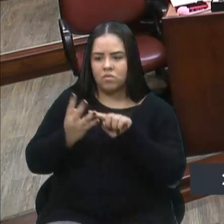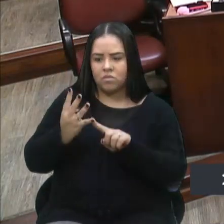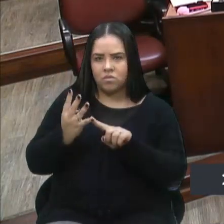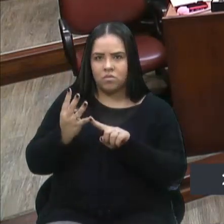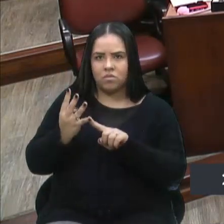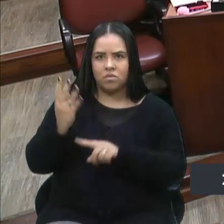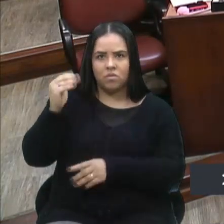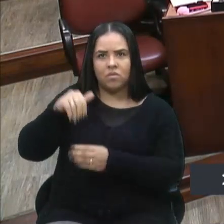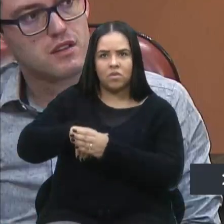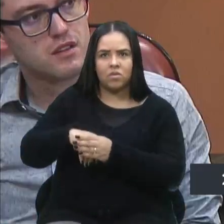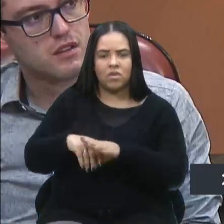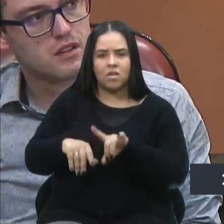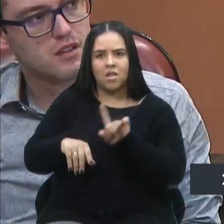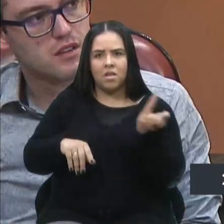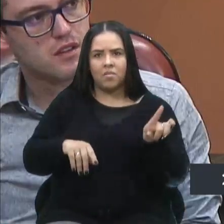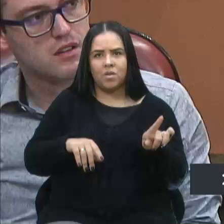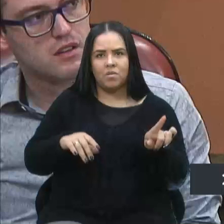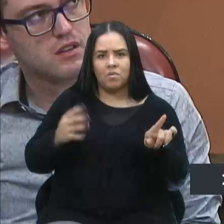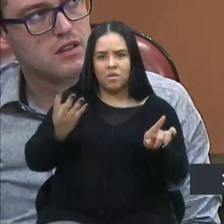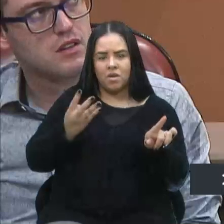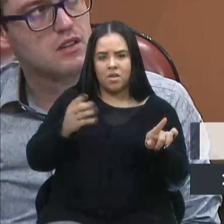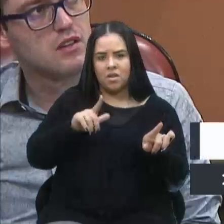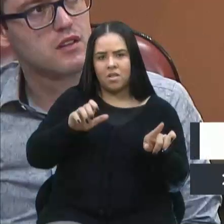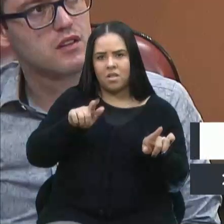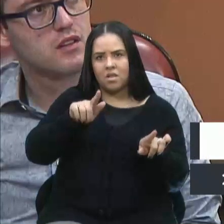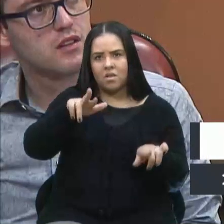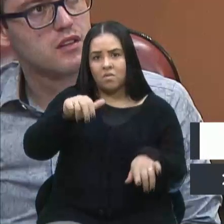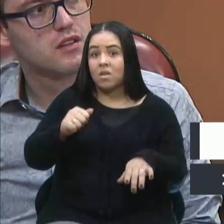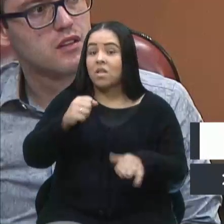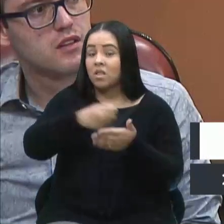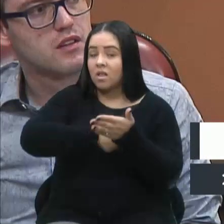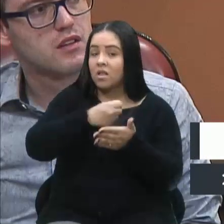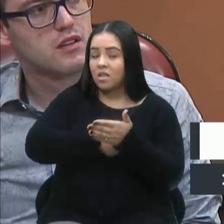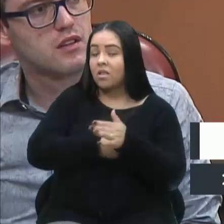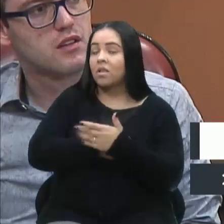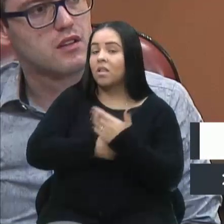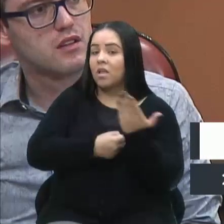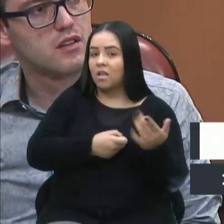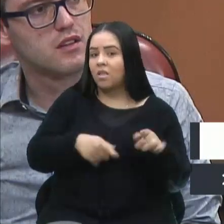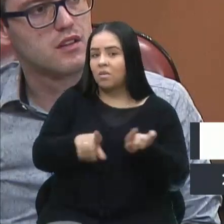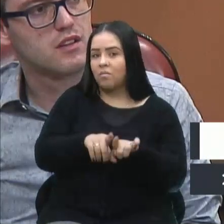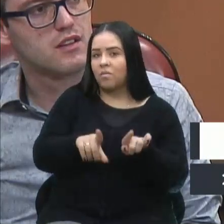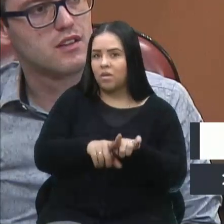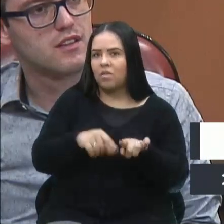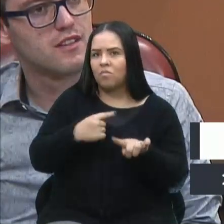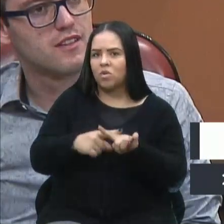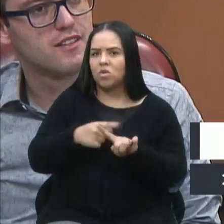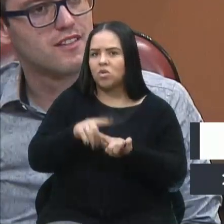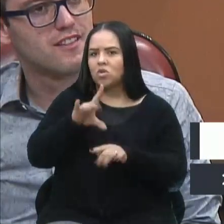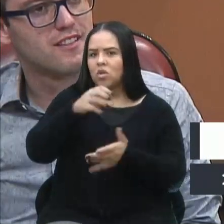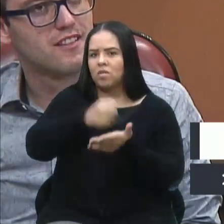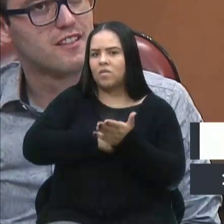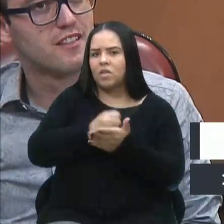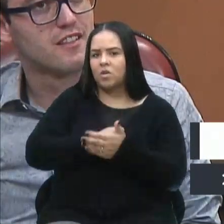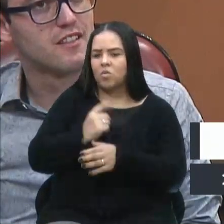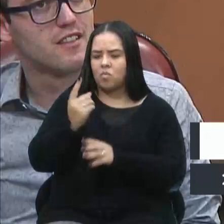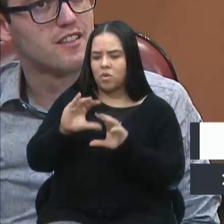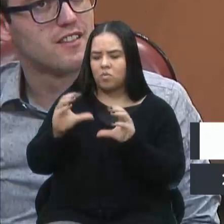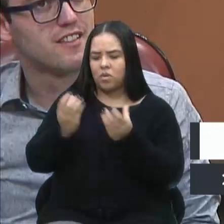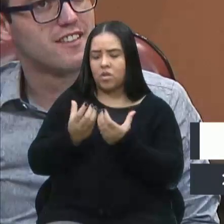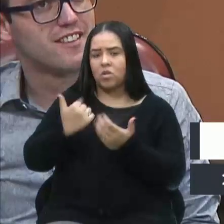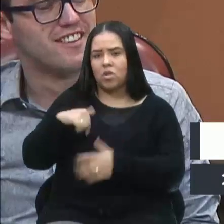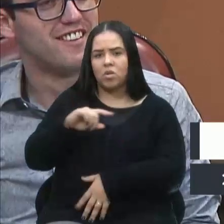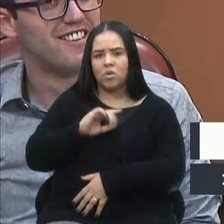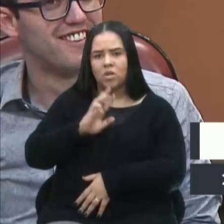quarta légua, me lembro porque eu olho de todo mundo. Então o senhor defenda também lá, tá? Porque só defender uma comunidade não é justo. Nós